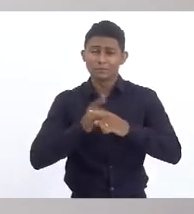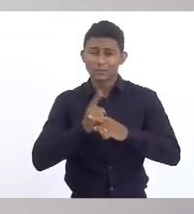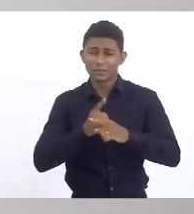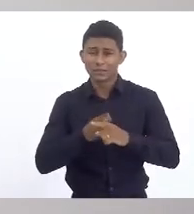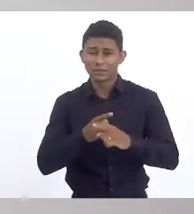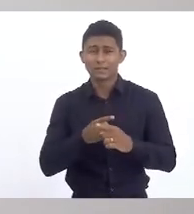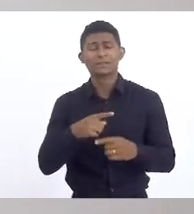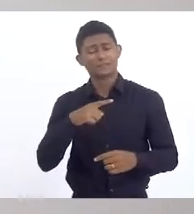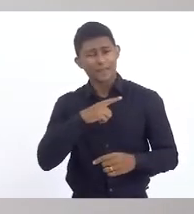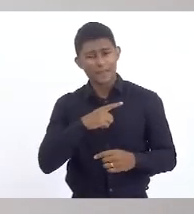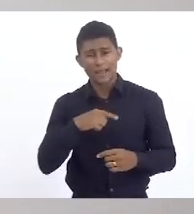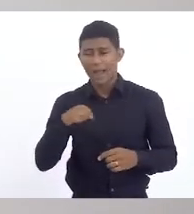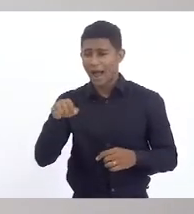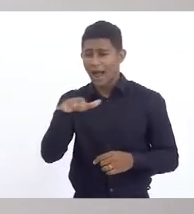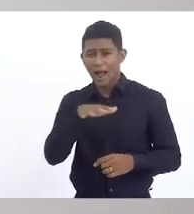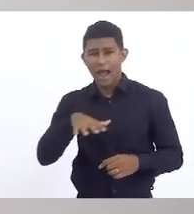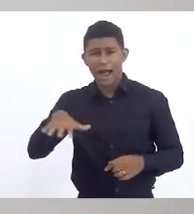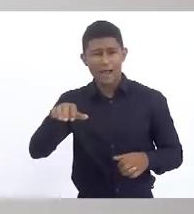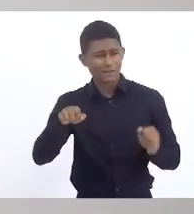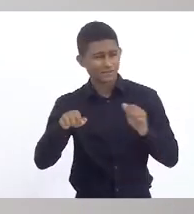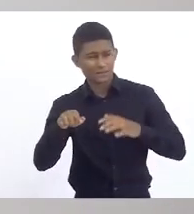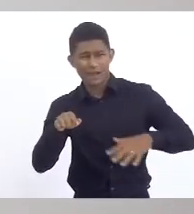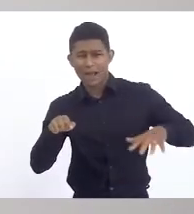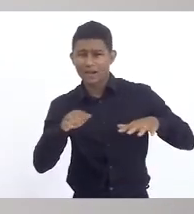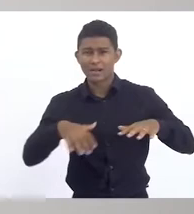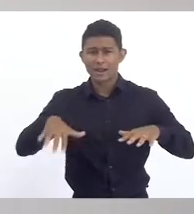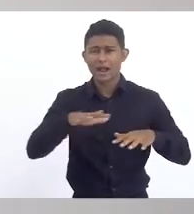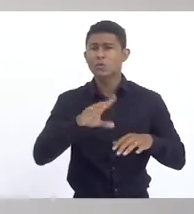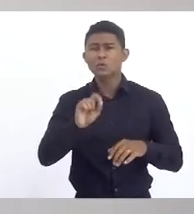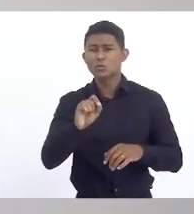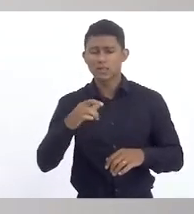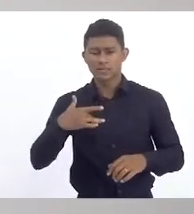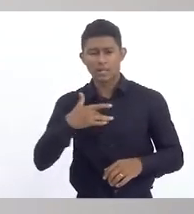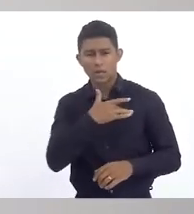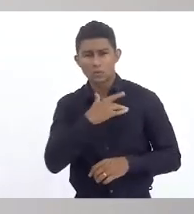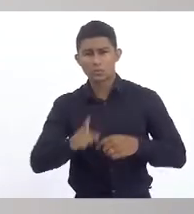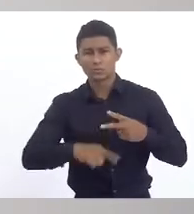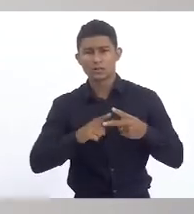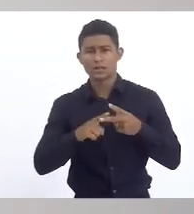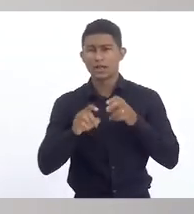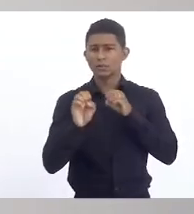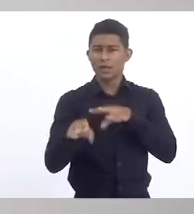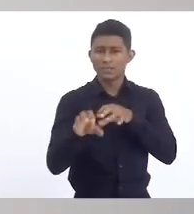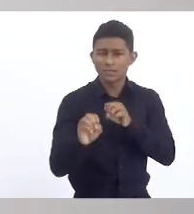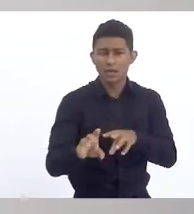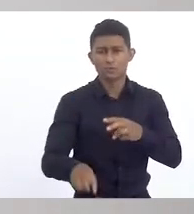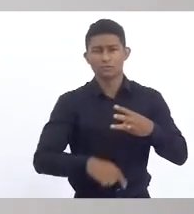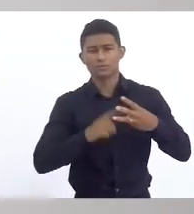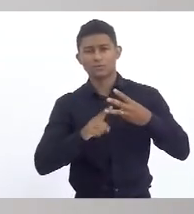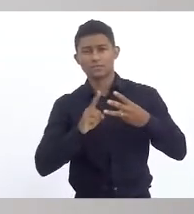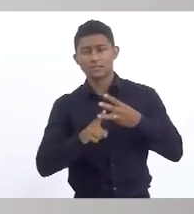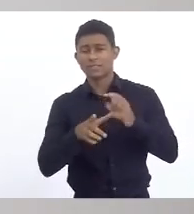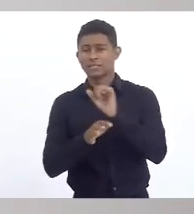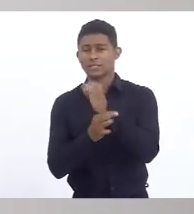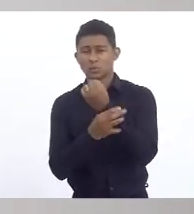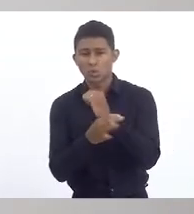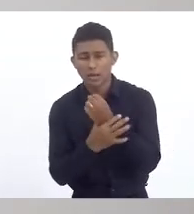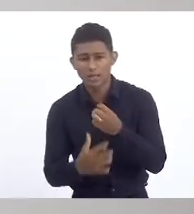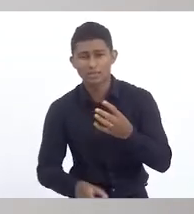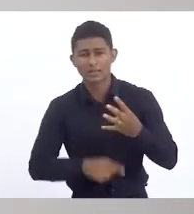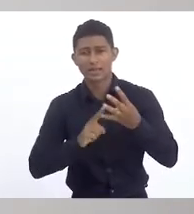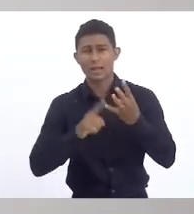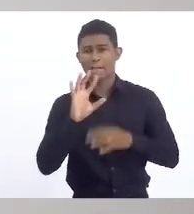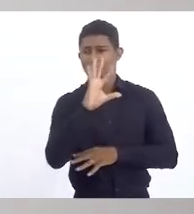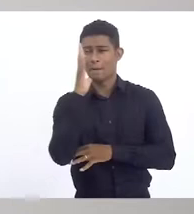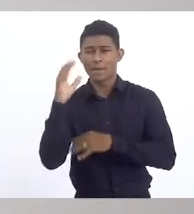áreas que o leque aqui se abre, né? Então, saúde, educação, segurança, meio ambiente, ciência e tecnologia. Então, por isso, é